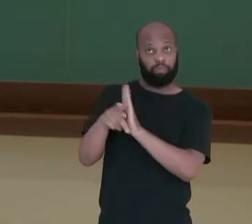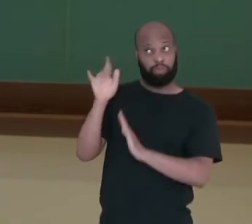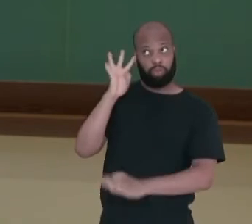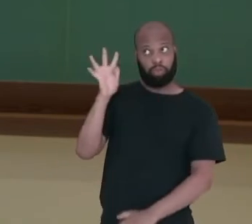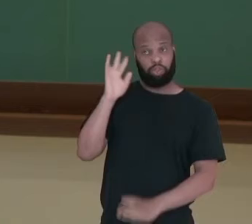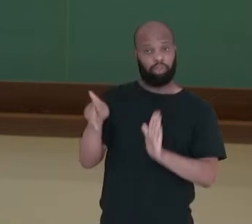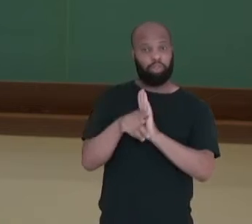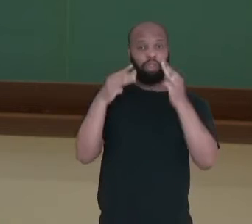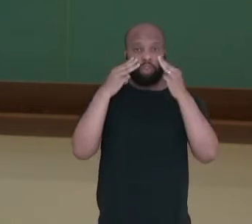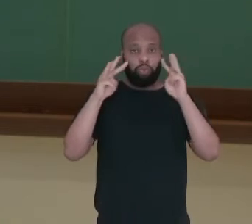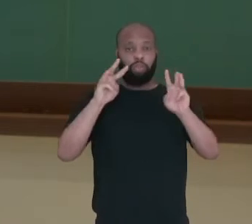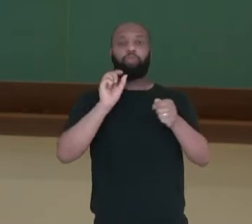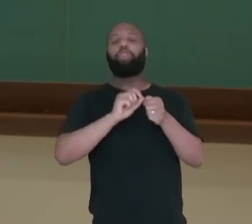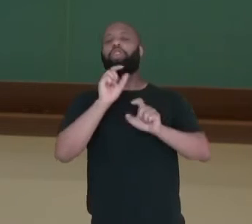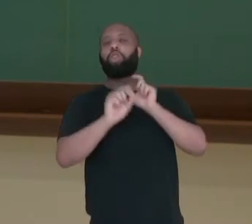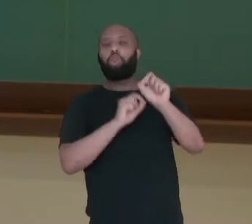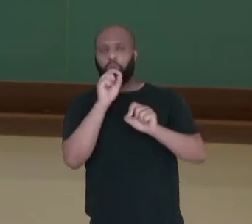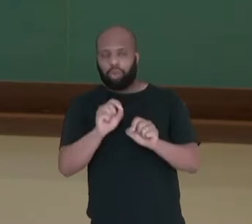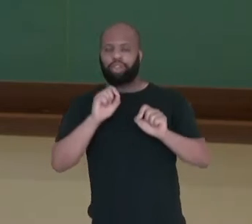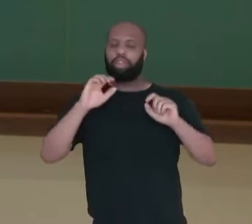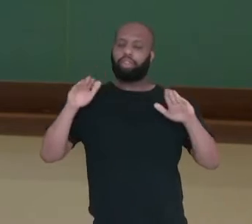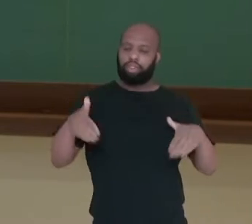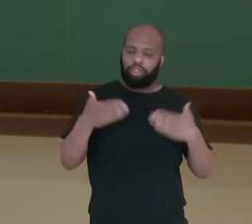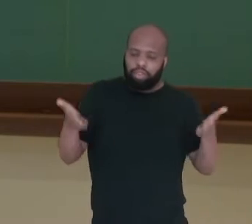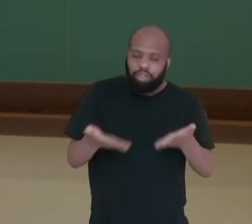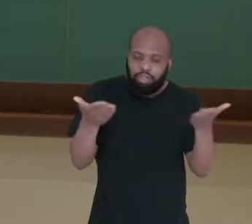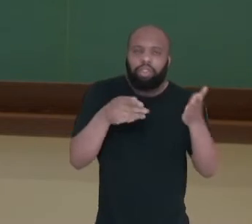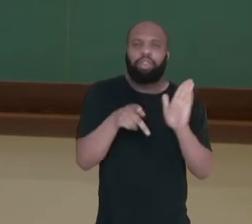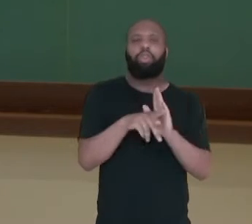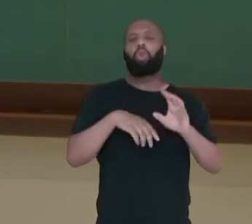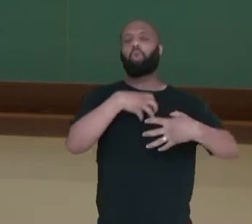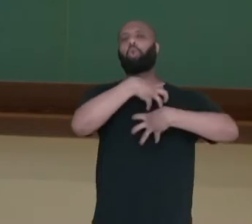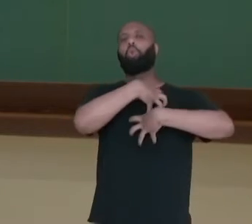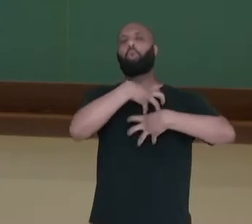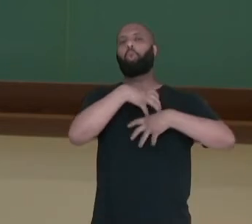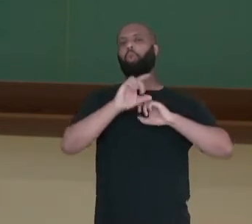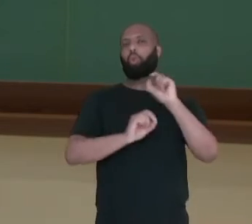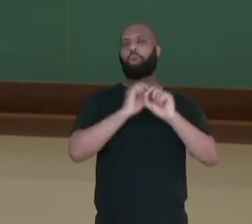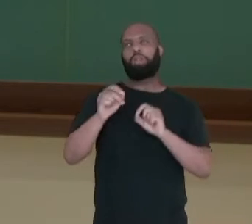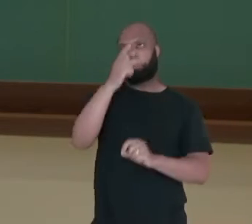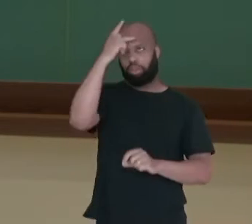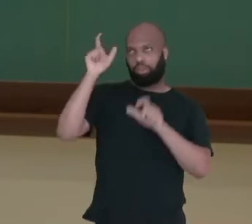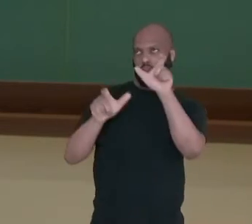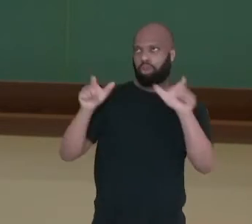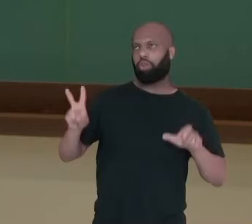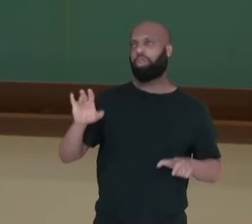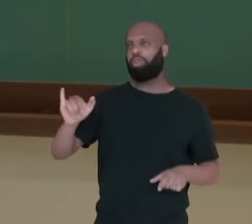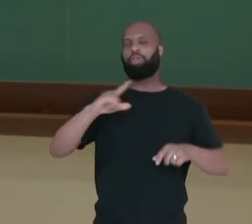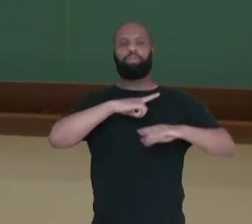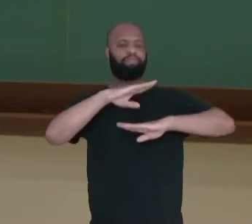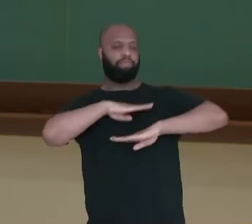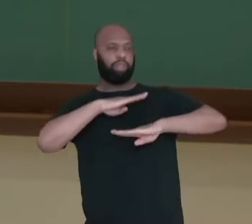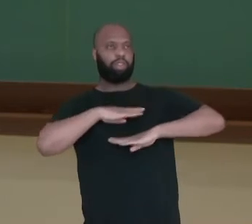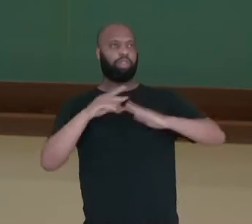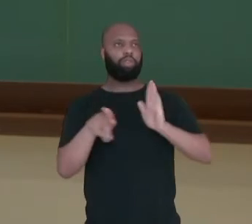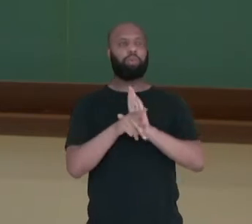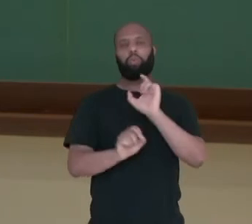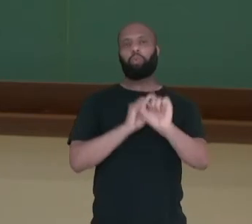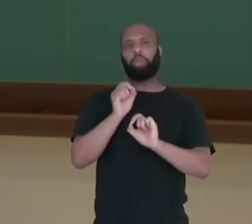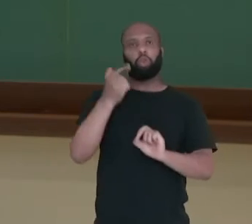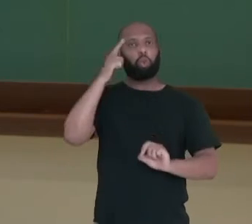isso desencadeia, né, isso leva a um efeito de as pessoas terem uma situação de